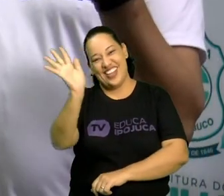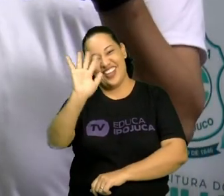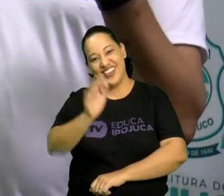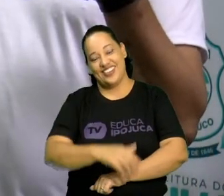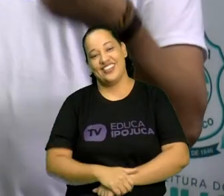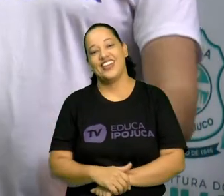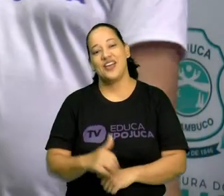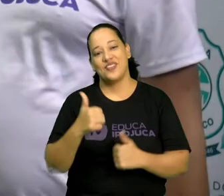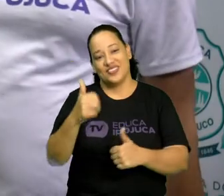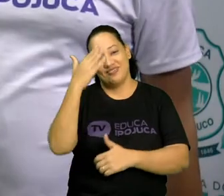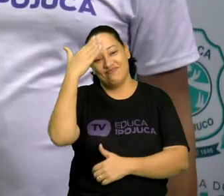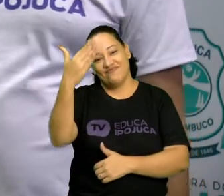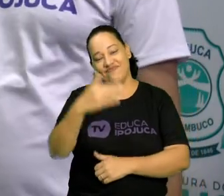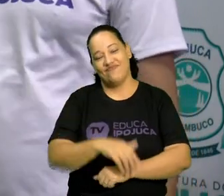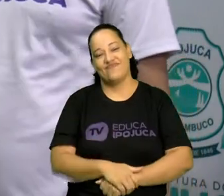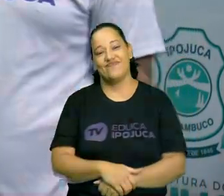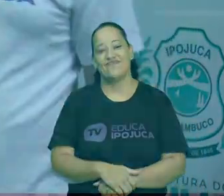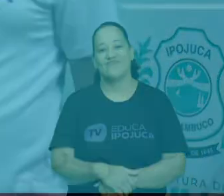pessoal valeu